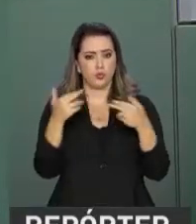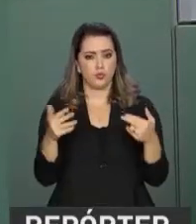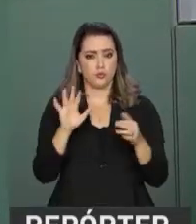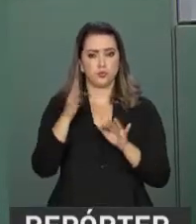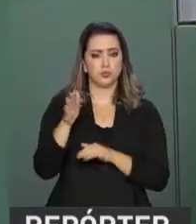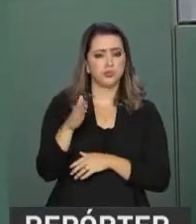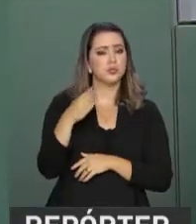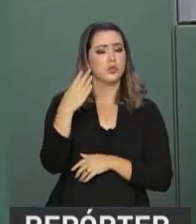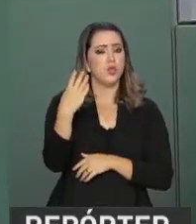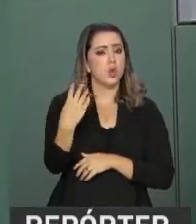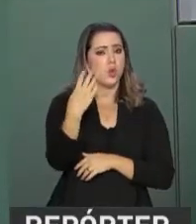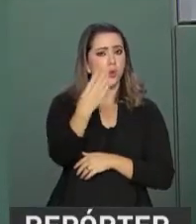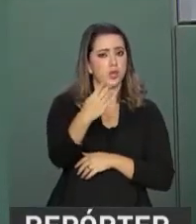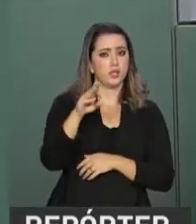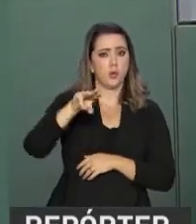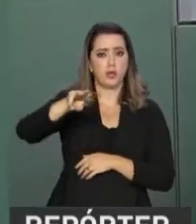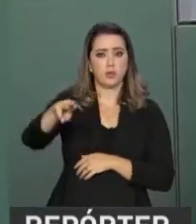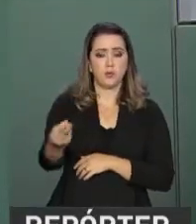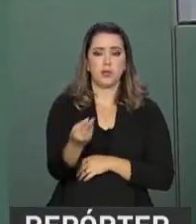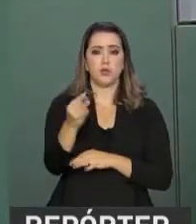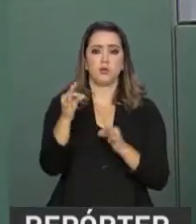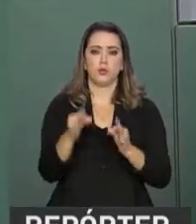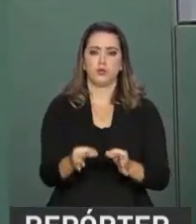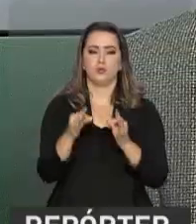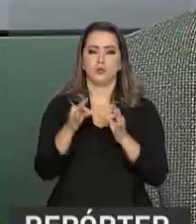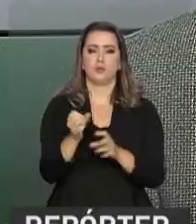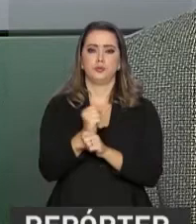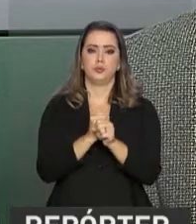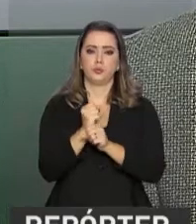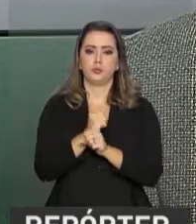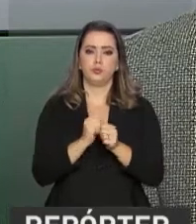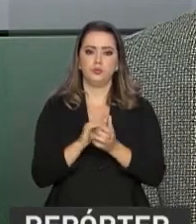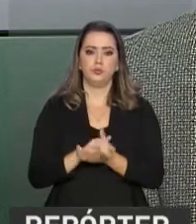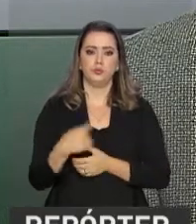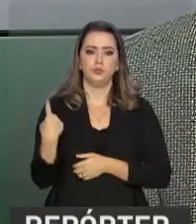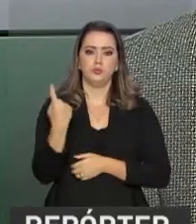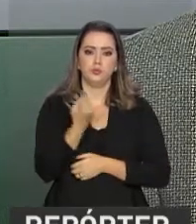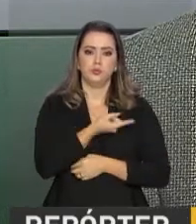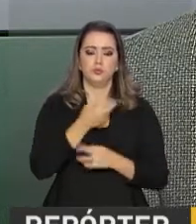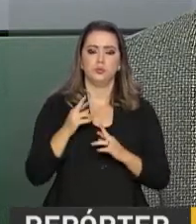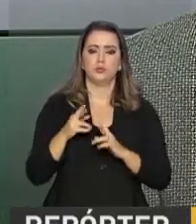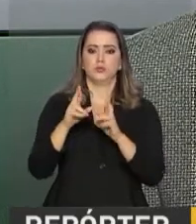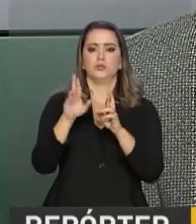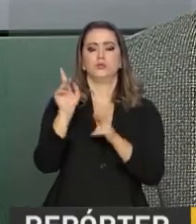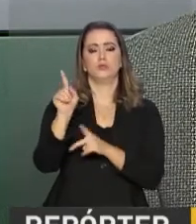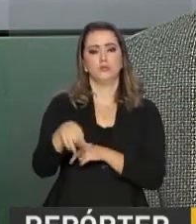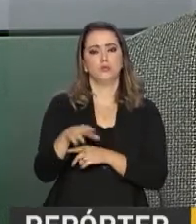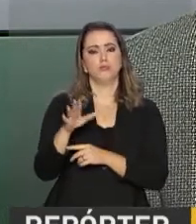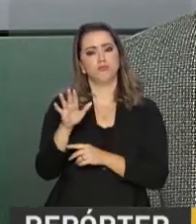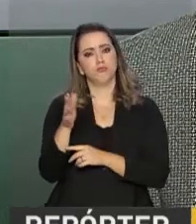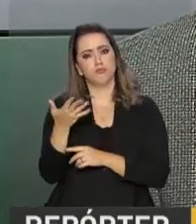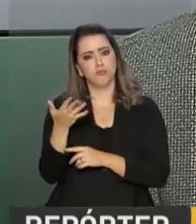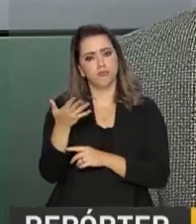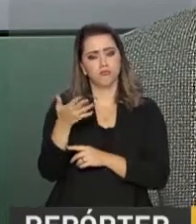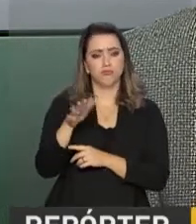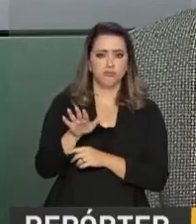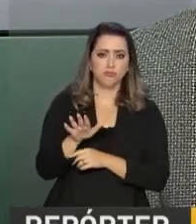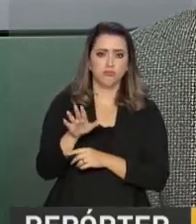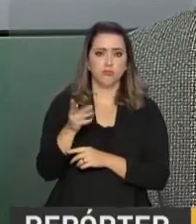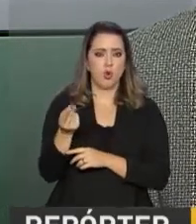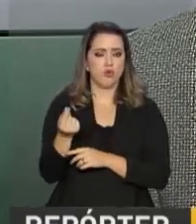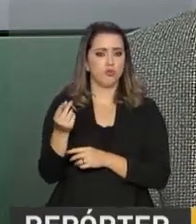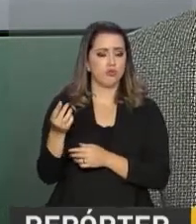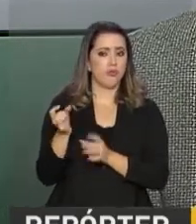de 44 milhões de toneladas por ano a nossa expectativa é faturar alguma coisa ao redor de